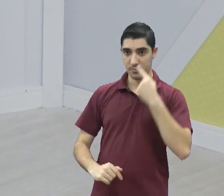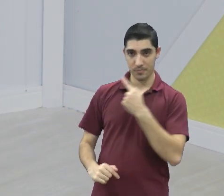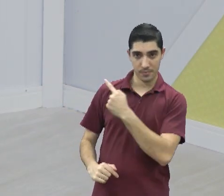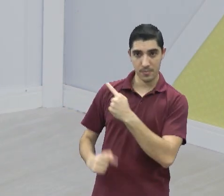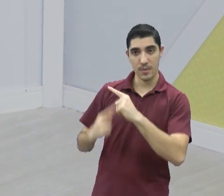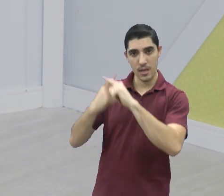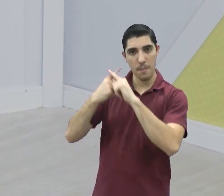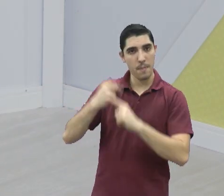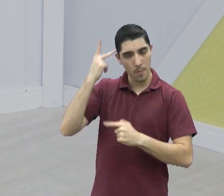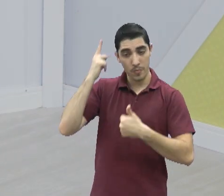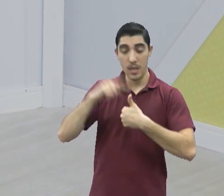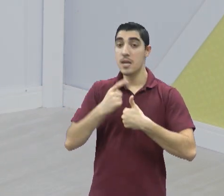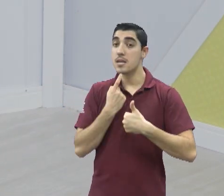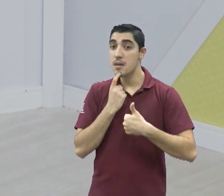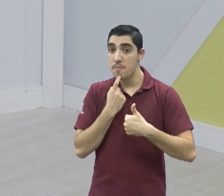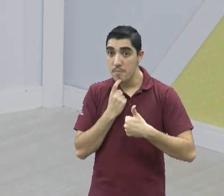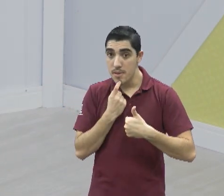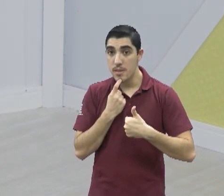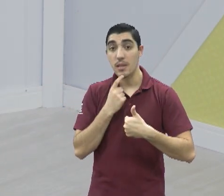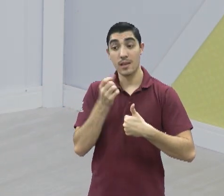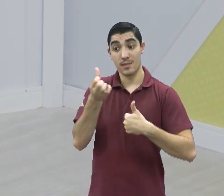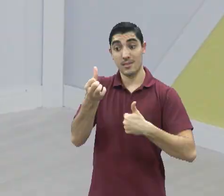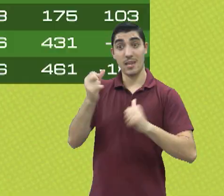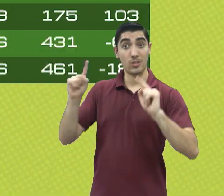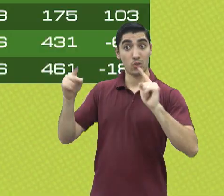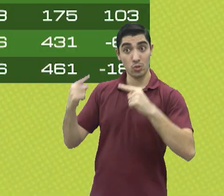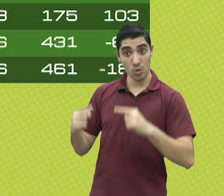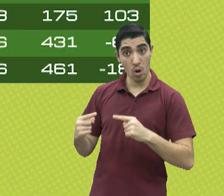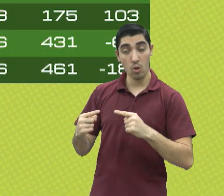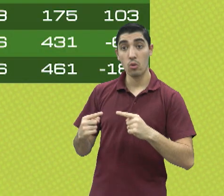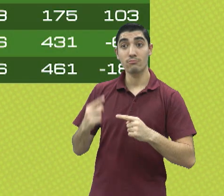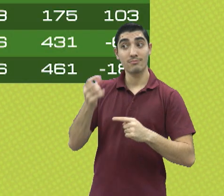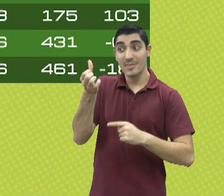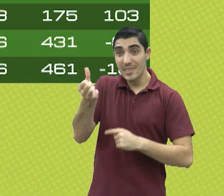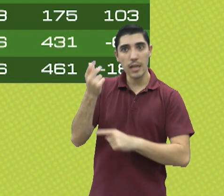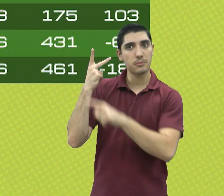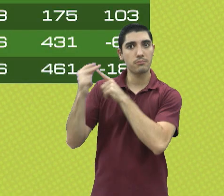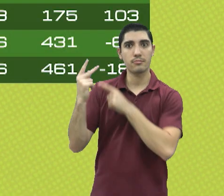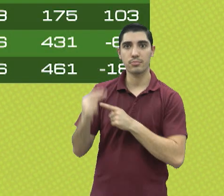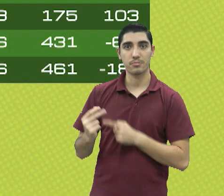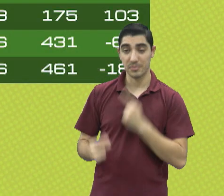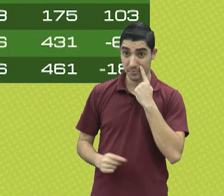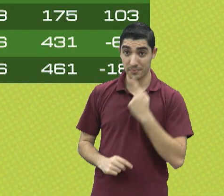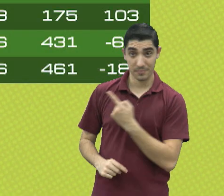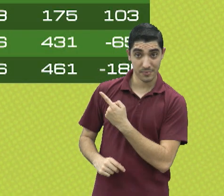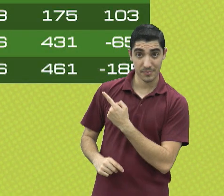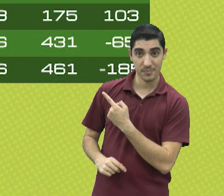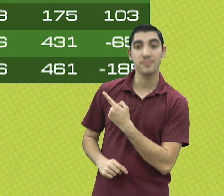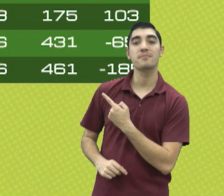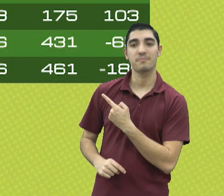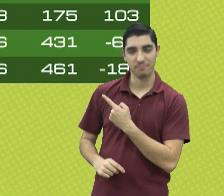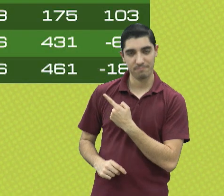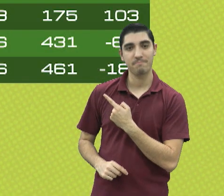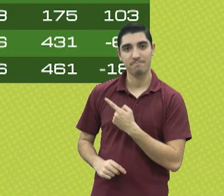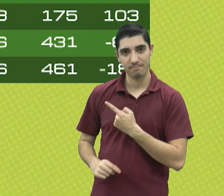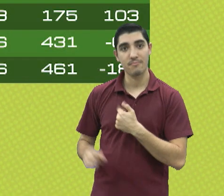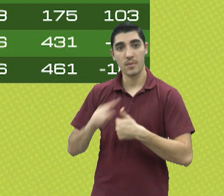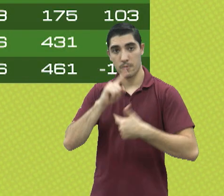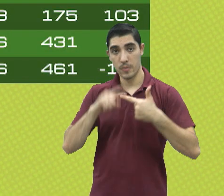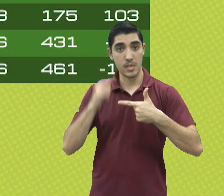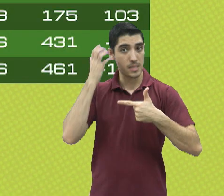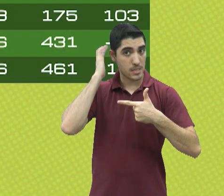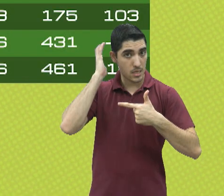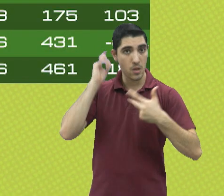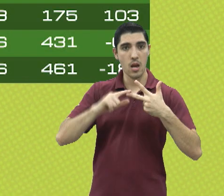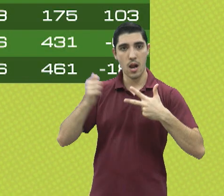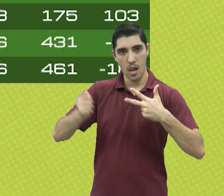Olha lá, o Campinas é o líder, tem 6 jogos, 100% de aproveitamento ali, ó. 6 jogos, 6 vitórias na competição, seguido pelo Santo André,